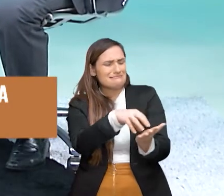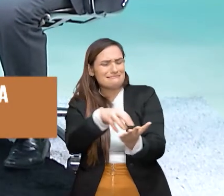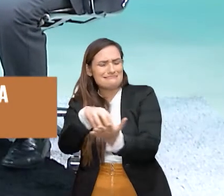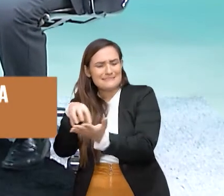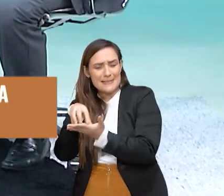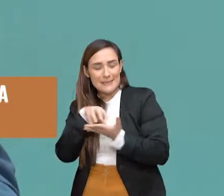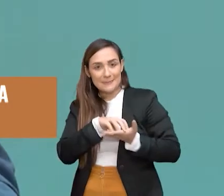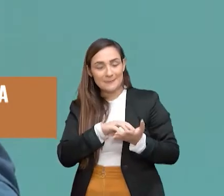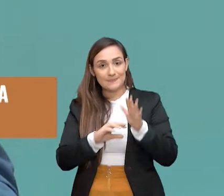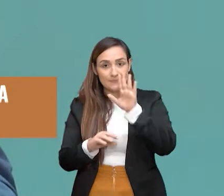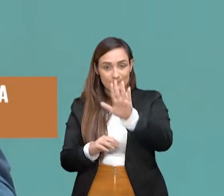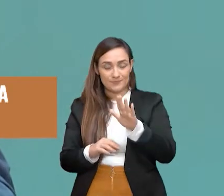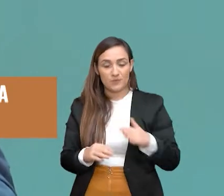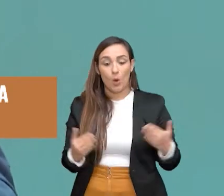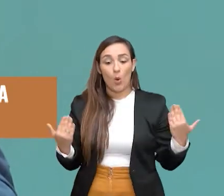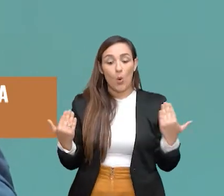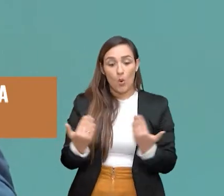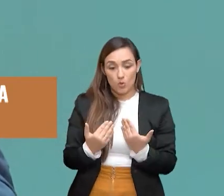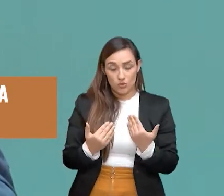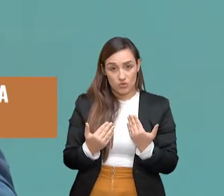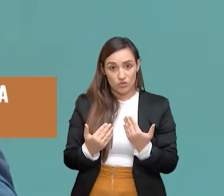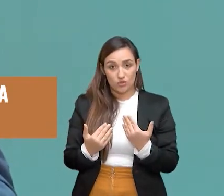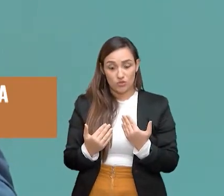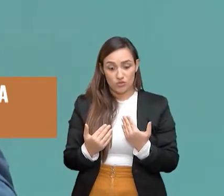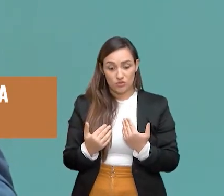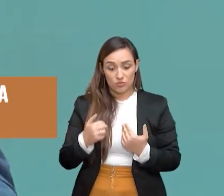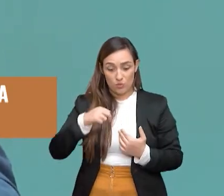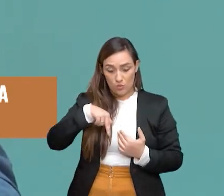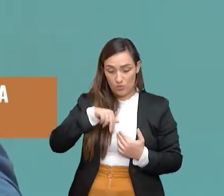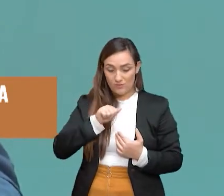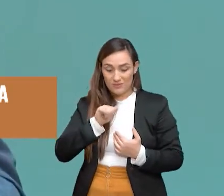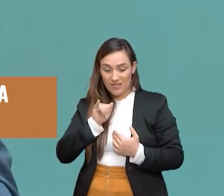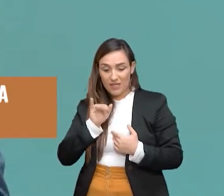ele serve muito para